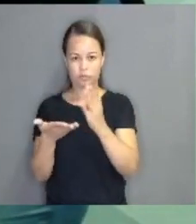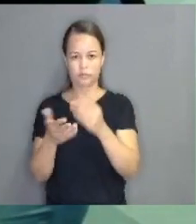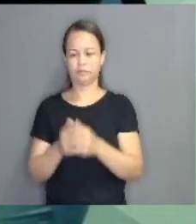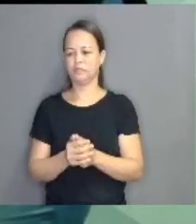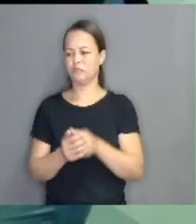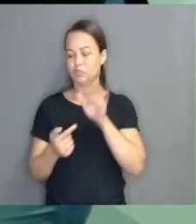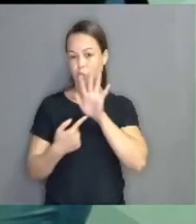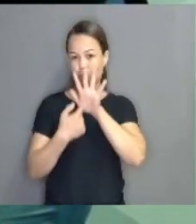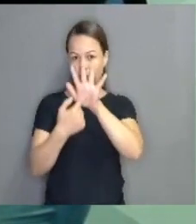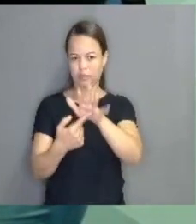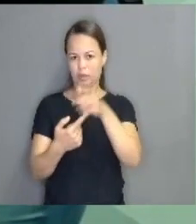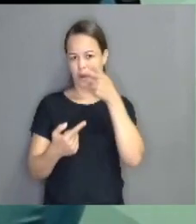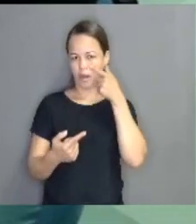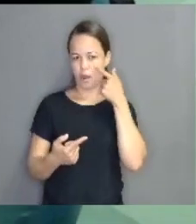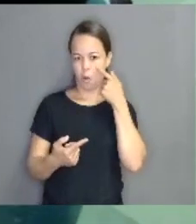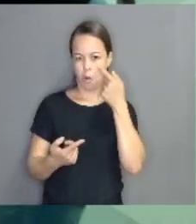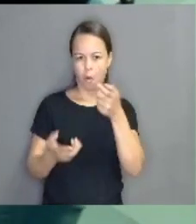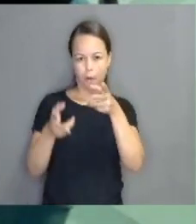número?